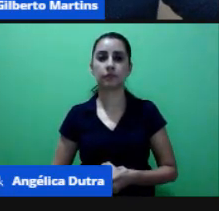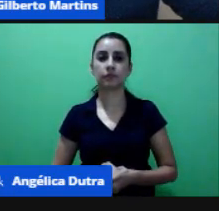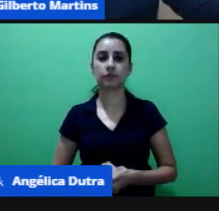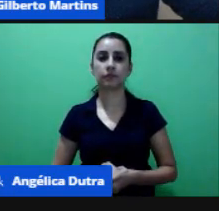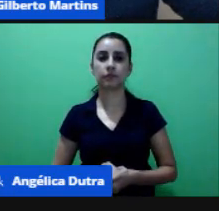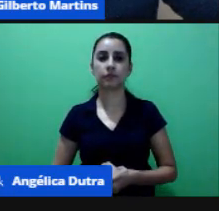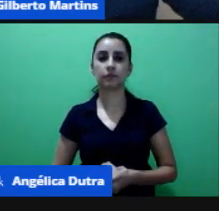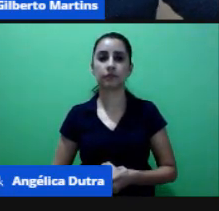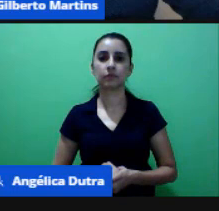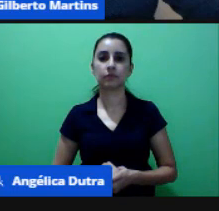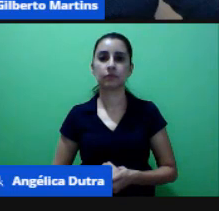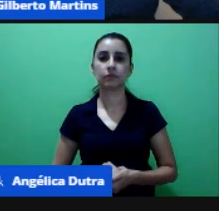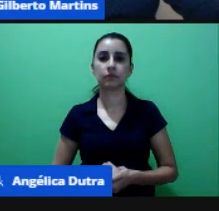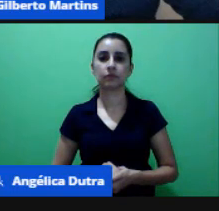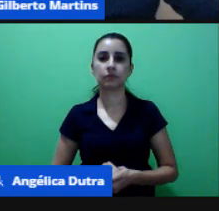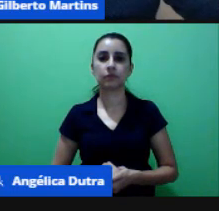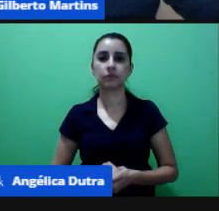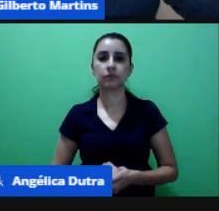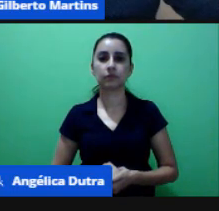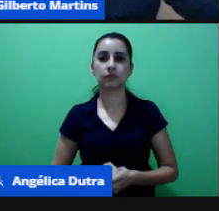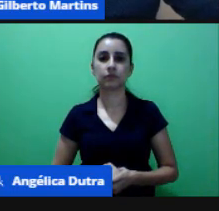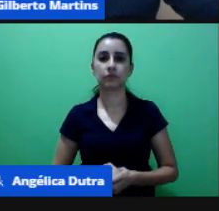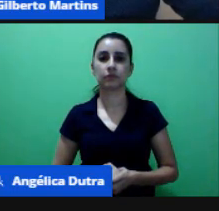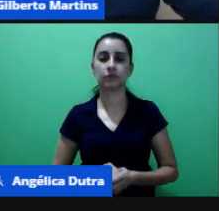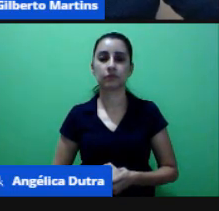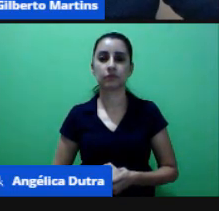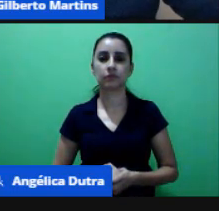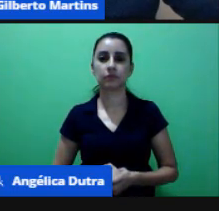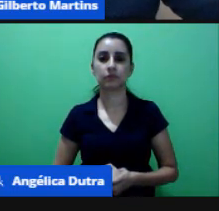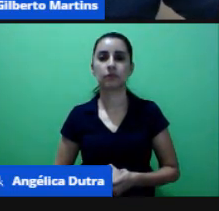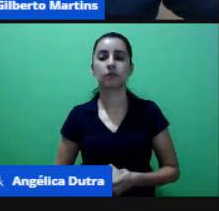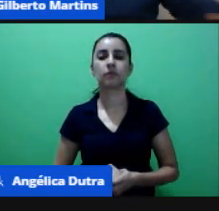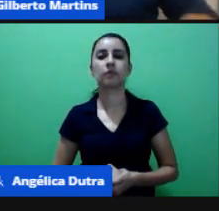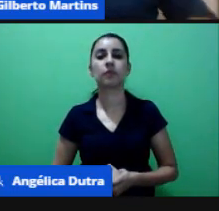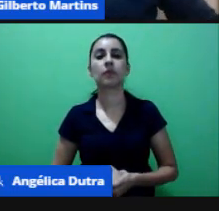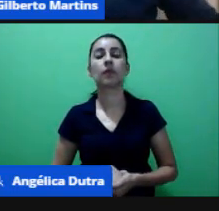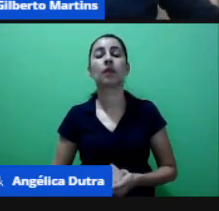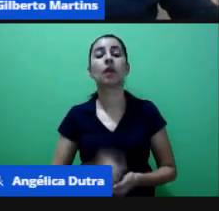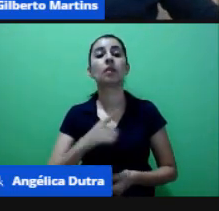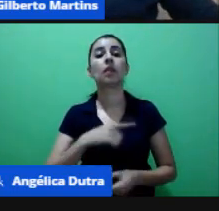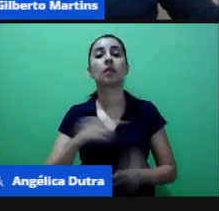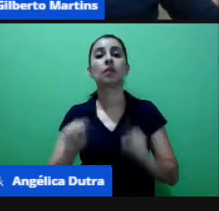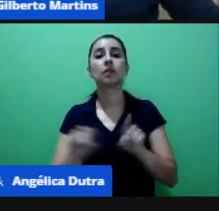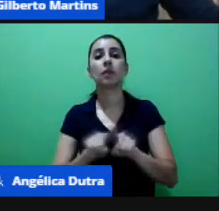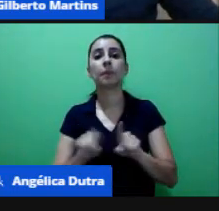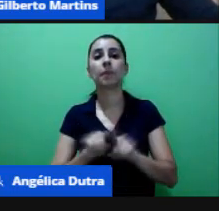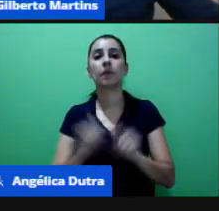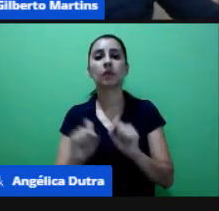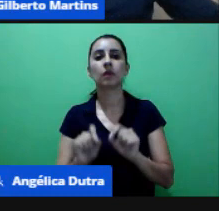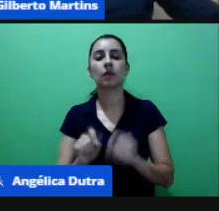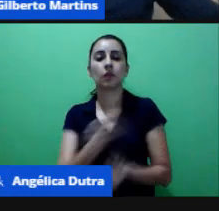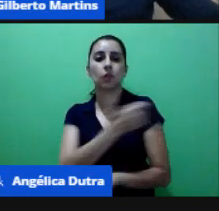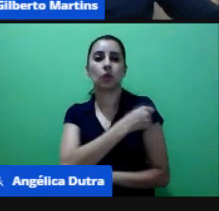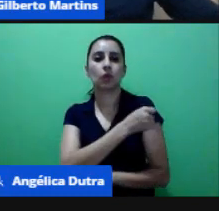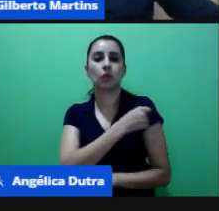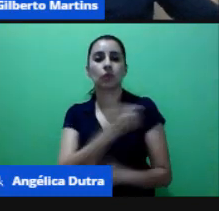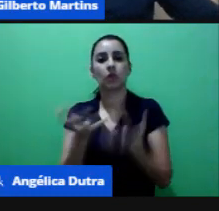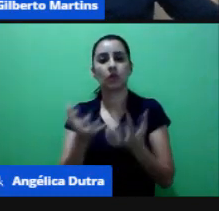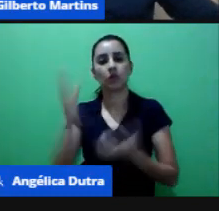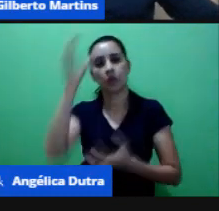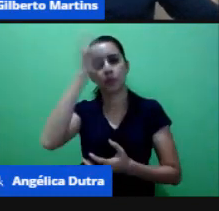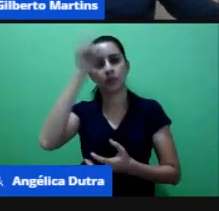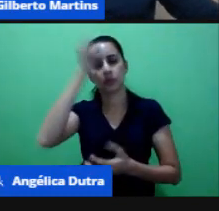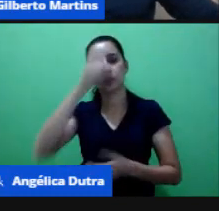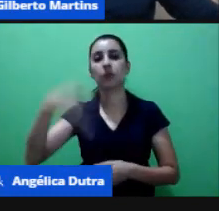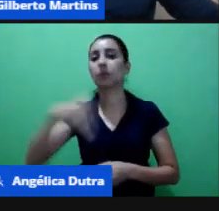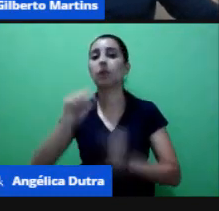Pode mudar, por favor? O próximo item que nós temos aí, como expectativa do aprendizado de matemática,